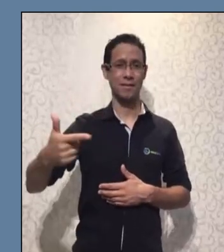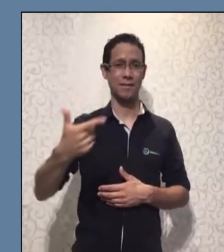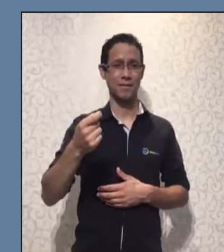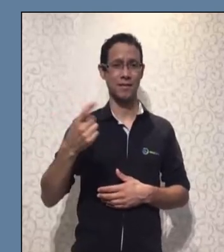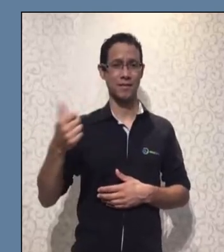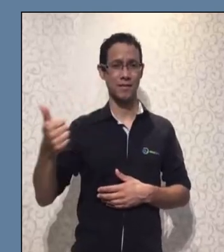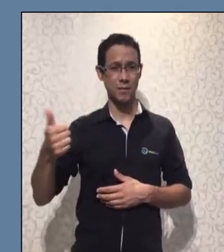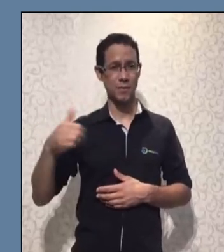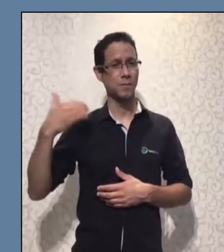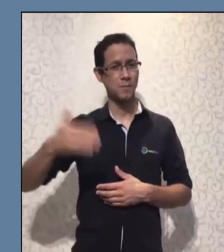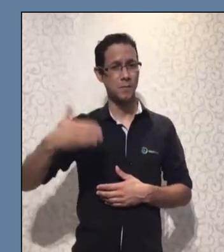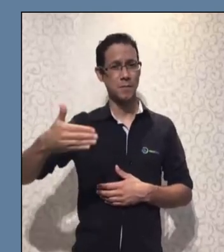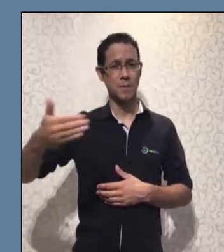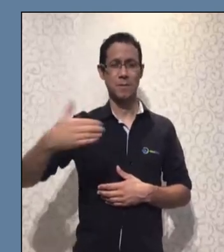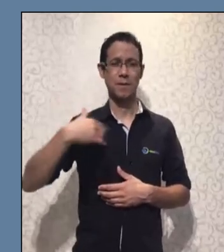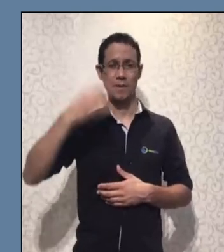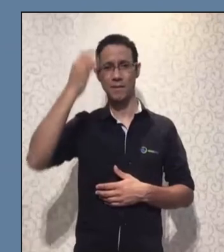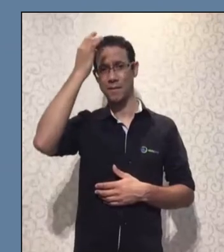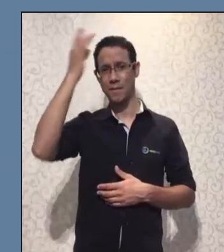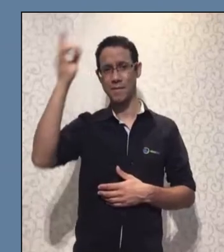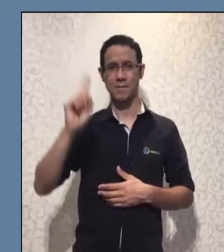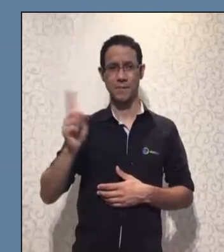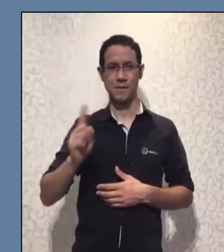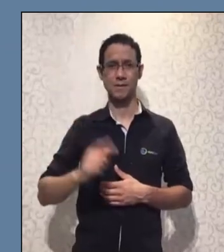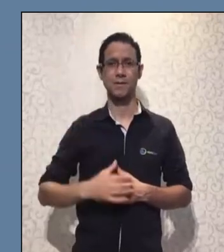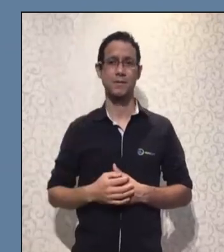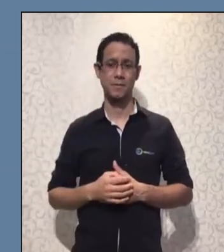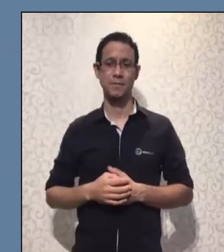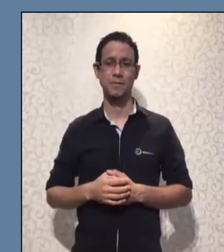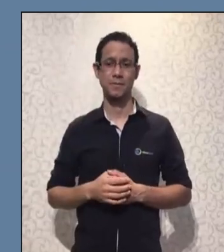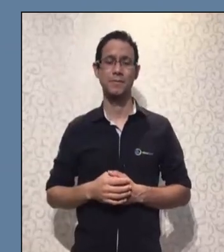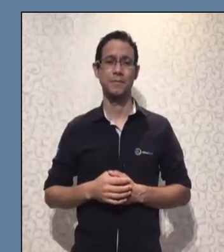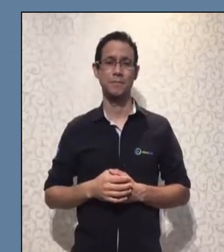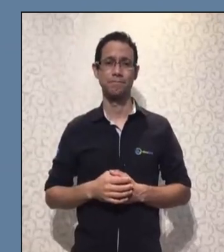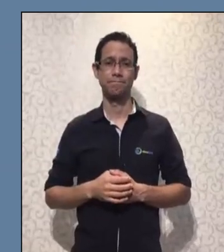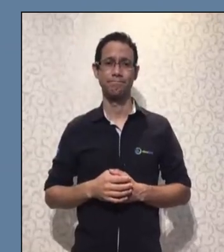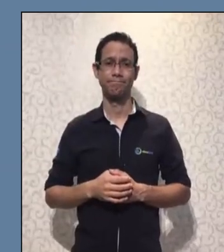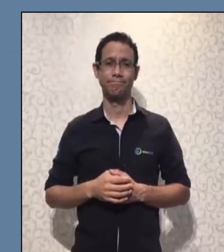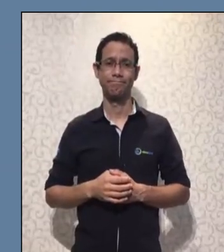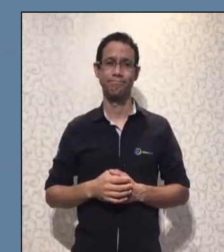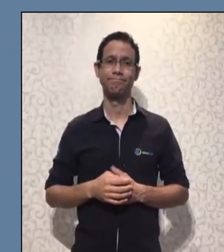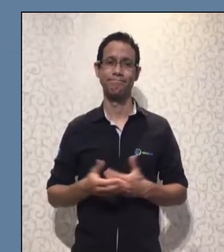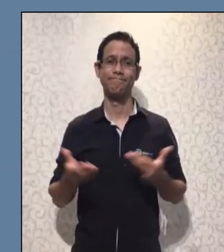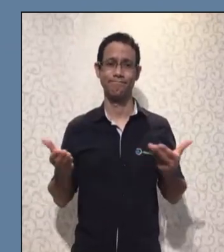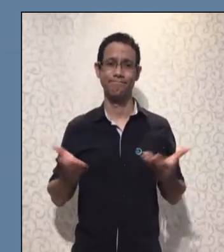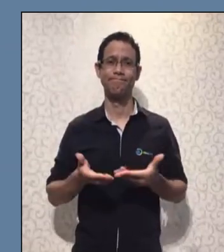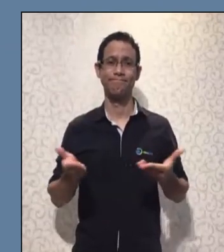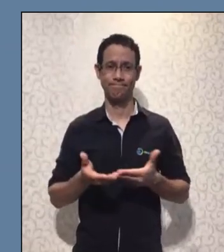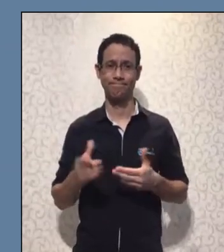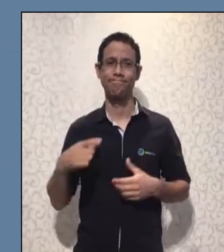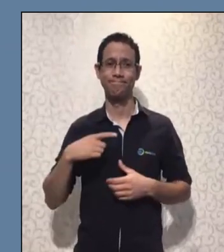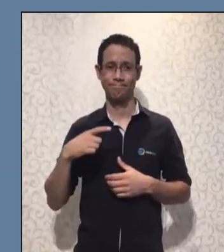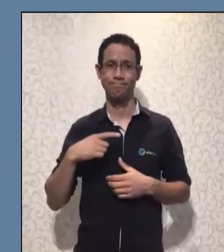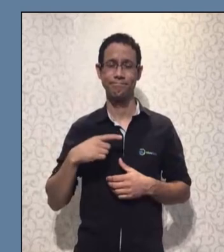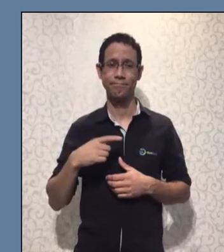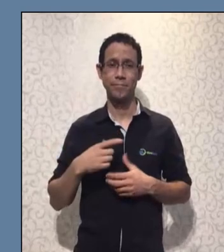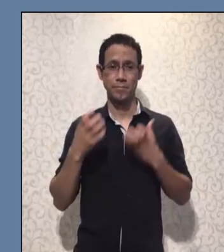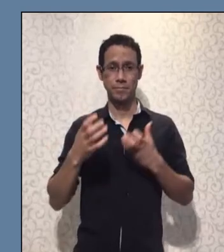não serão fáceis. Então, eu ia tentar não ser tão pessimista, mas estou tendo... mas eu quero